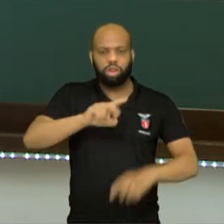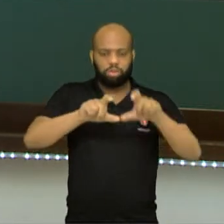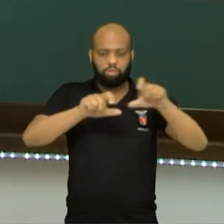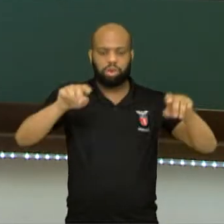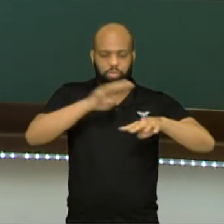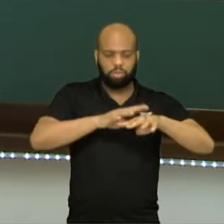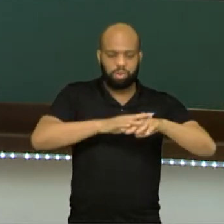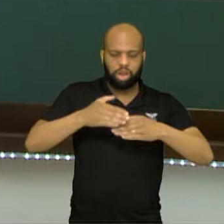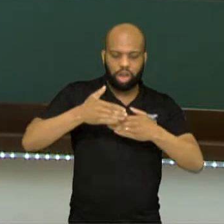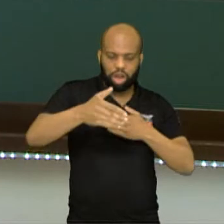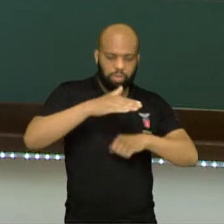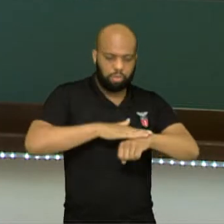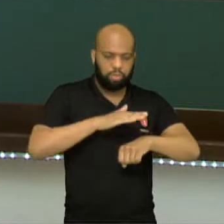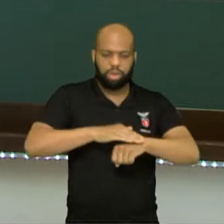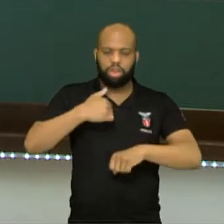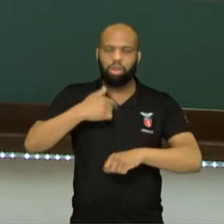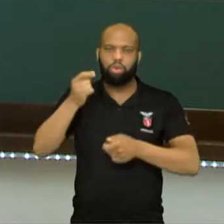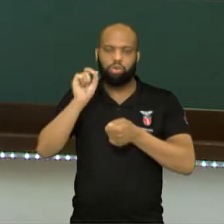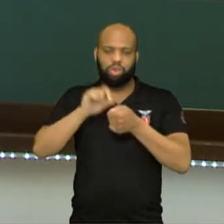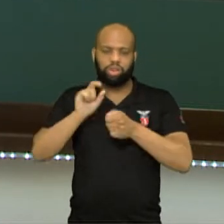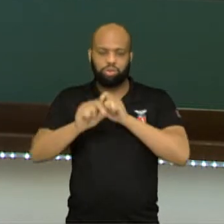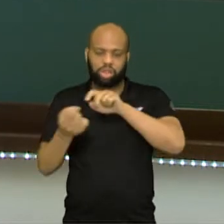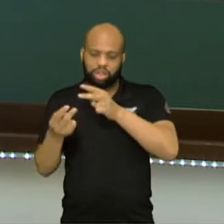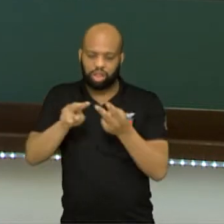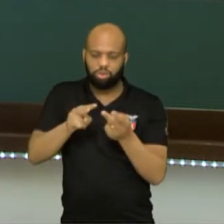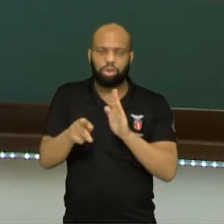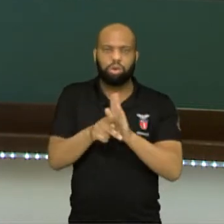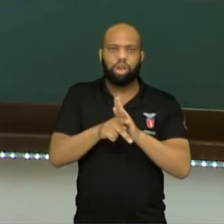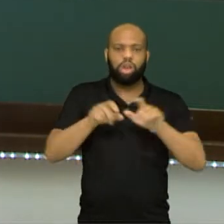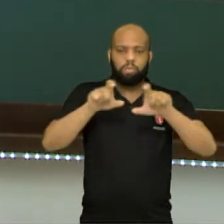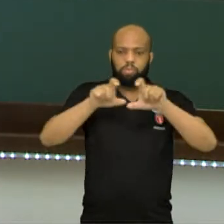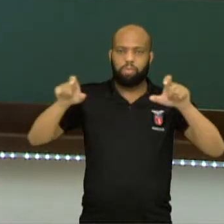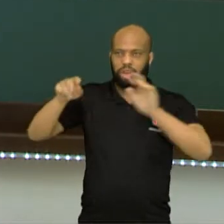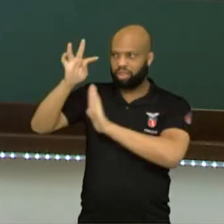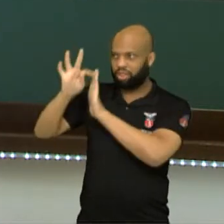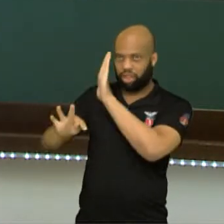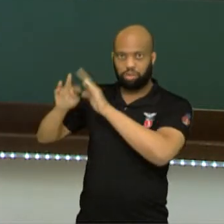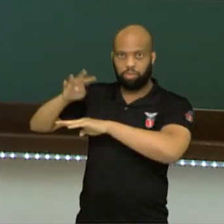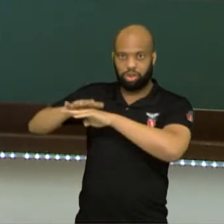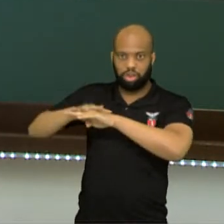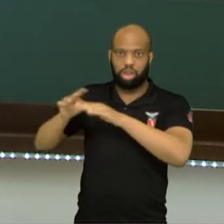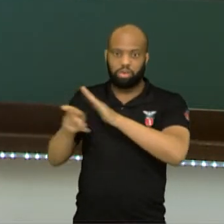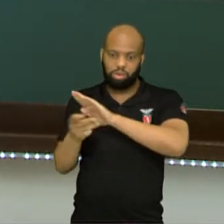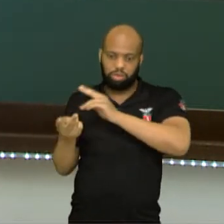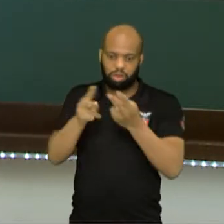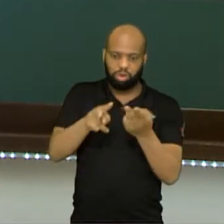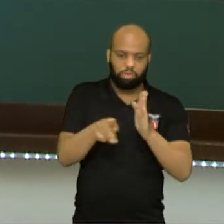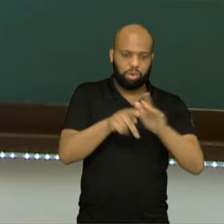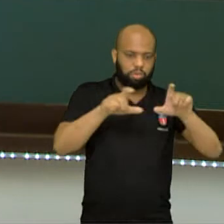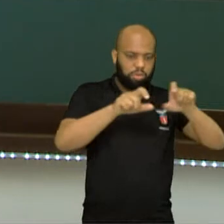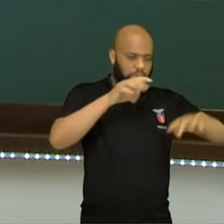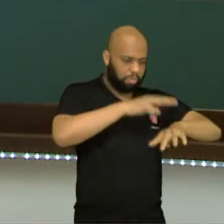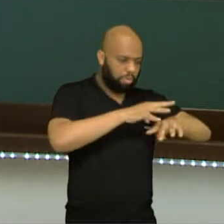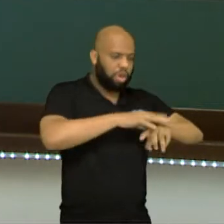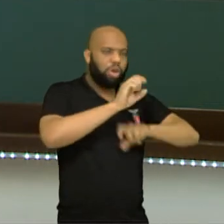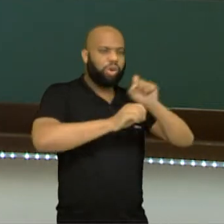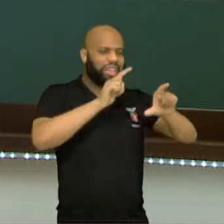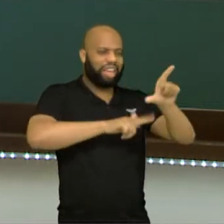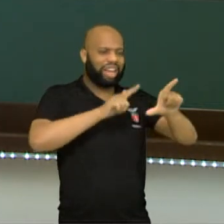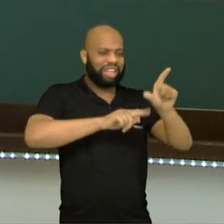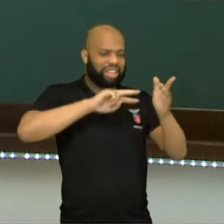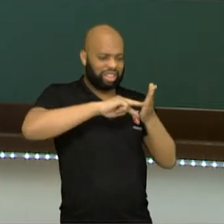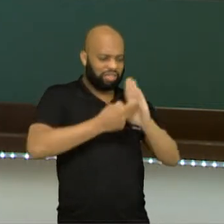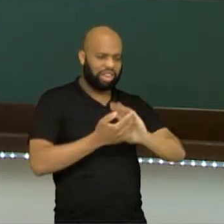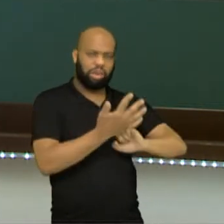momento que eu traduzo um problema para uma equação, o que é que eu vou fazer com aqueles valores, meu Deus do céu? O que aquelas letras vão estar dizendo